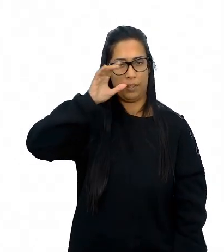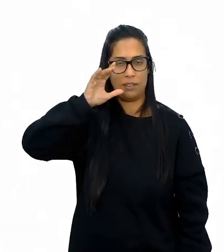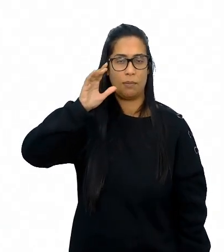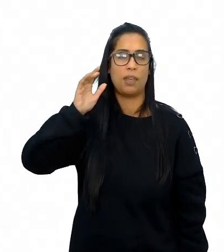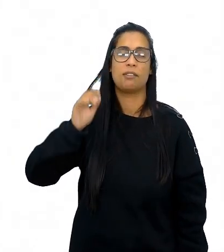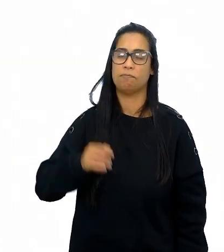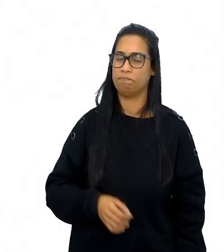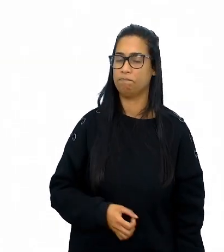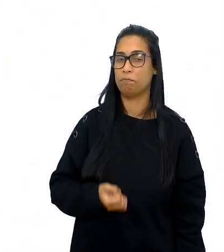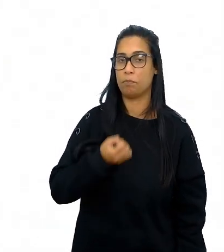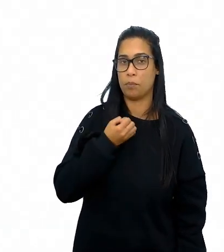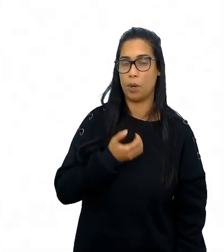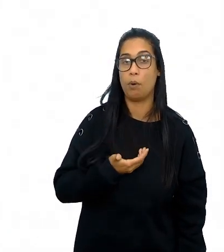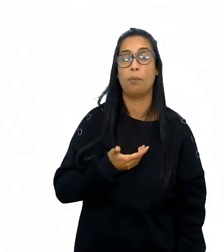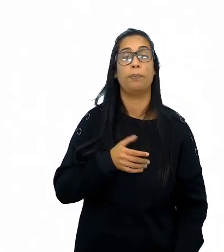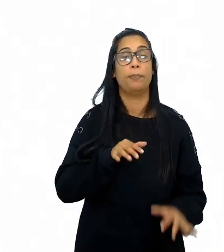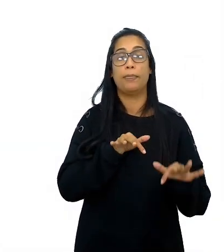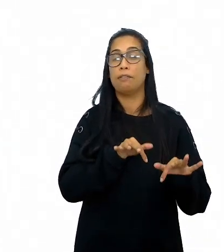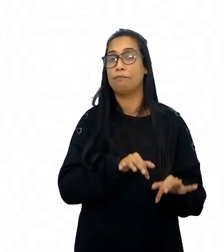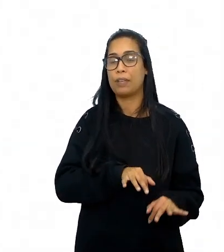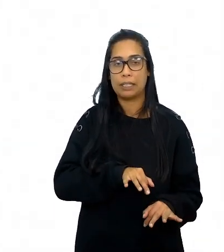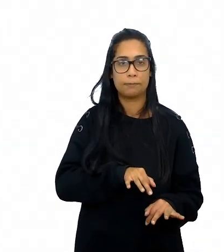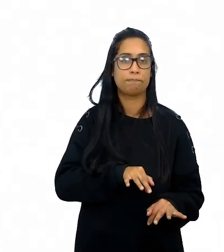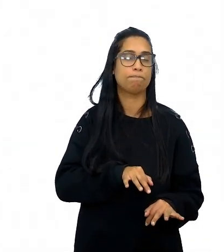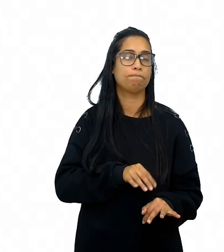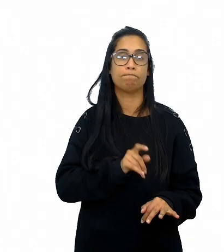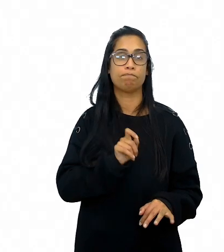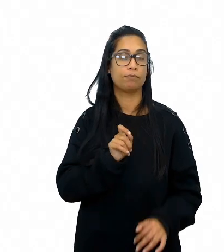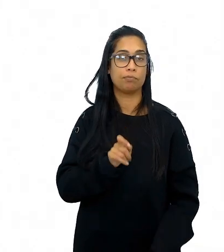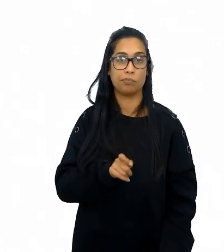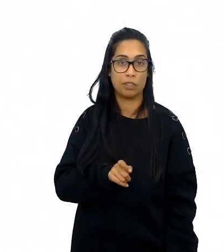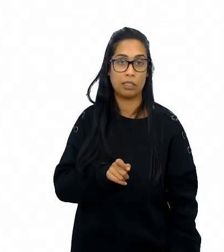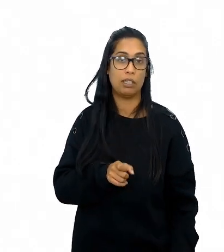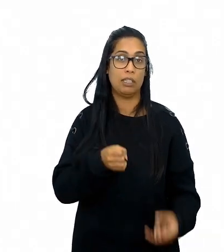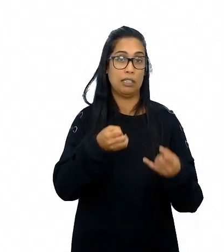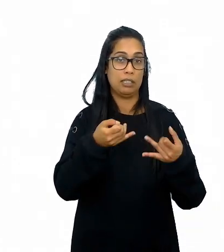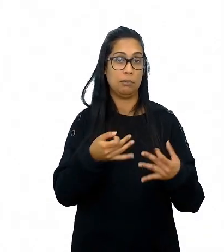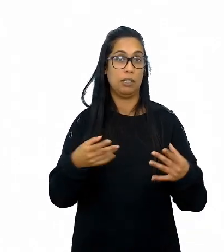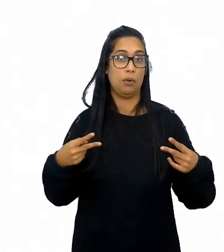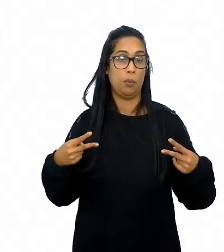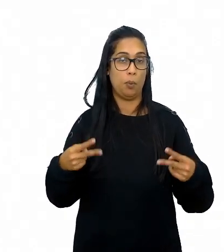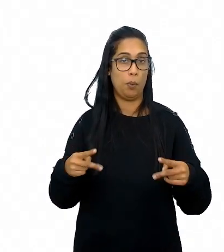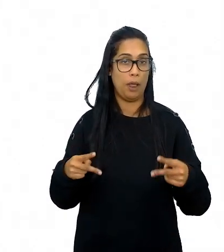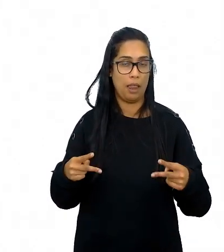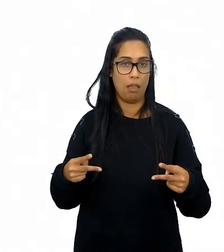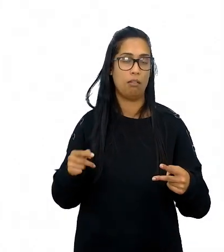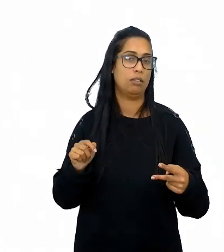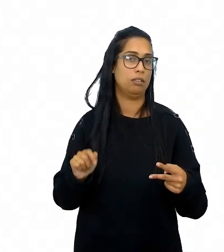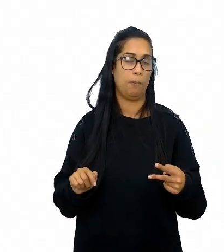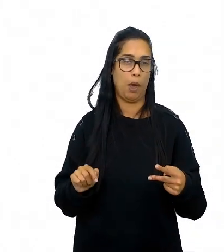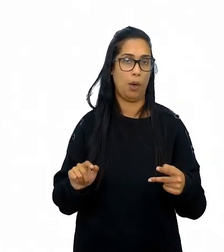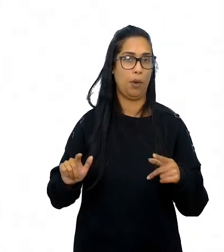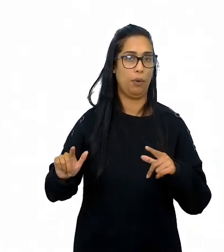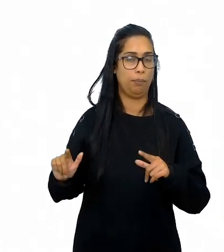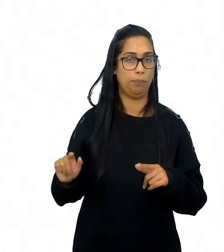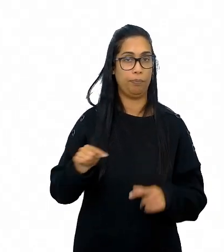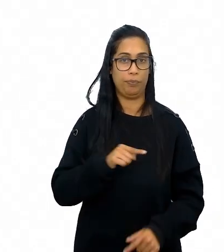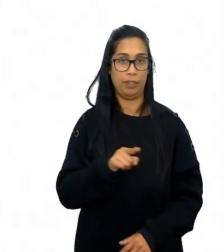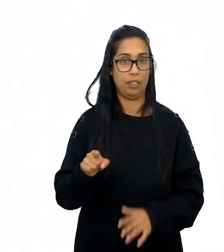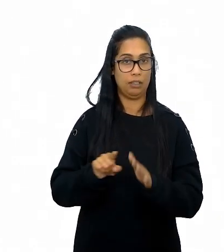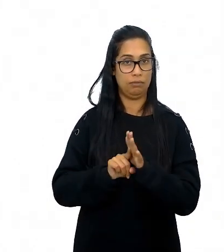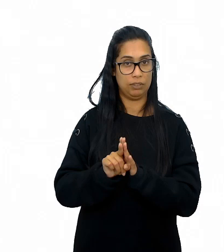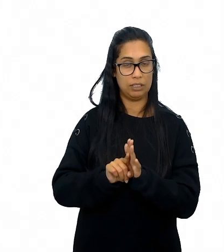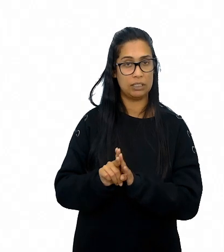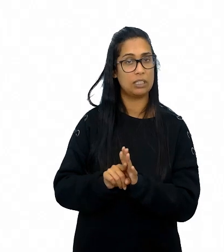aí eu deixei por fim, mas na verdade, para justamente fazer esse link principal com as atividades investigativas,